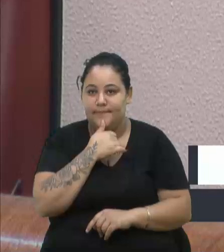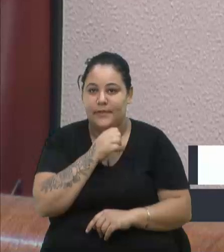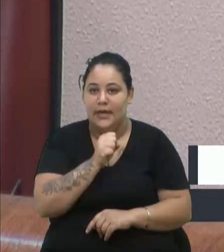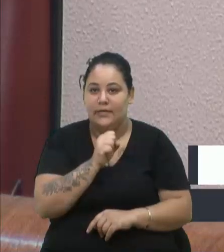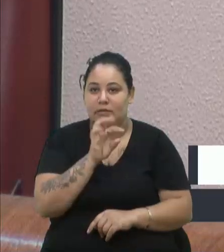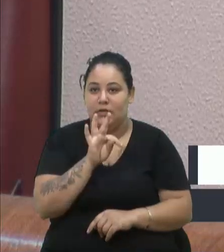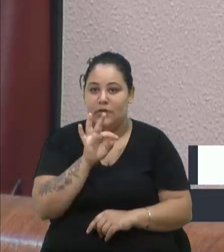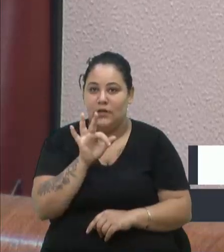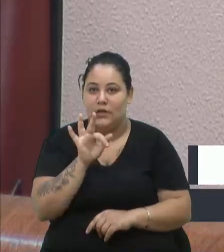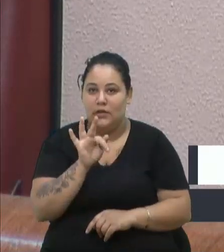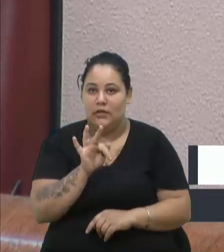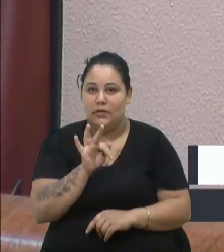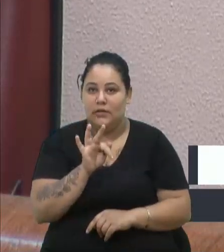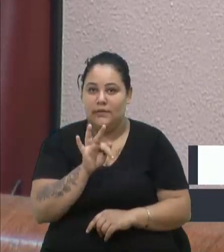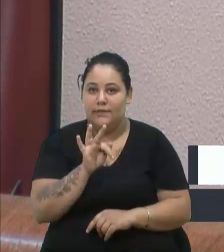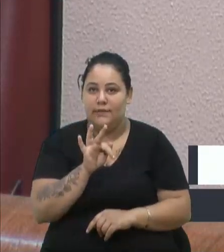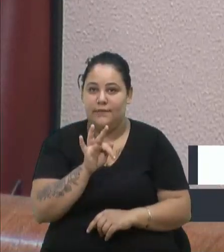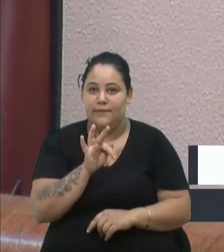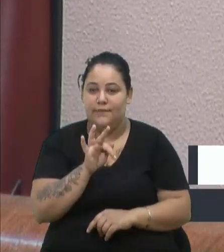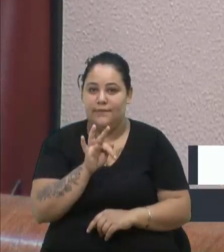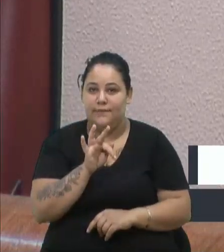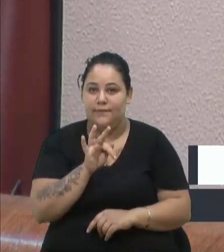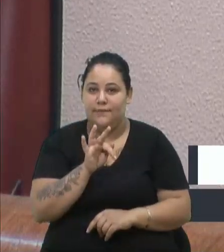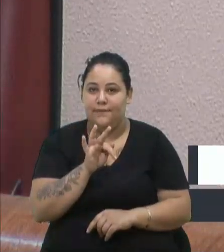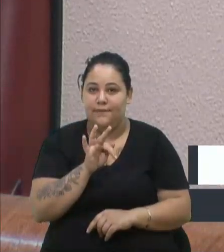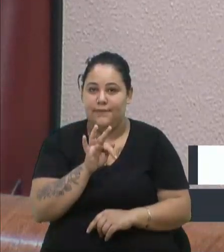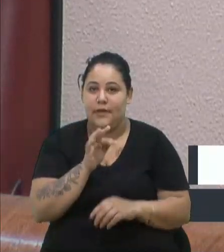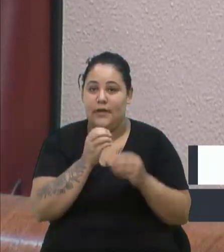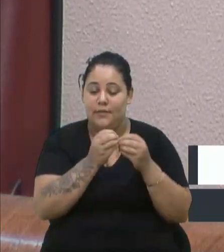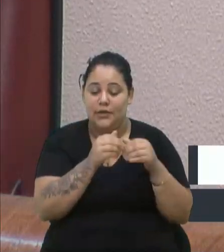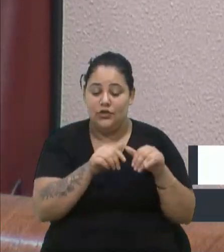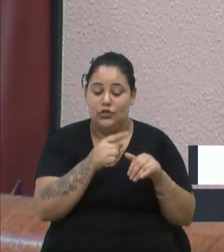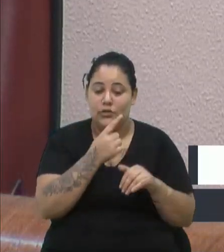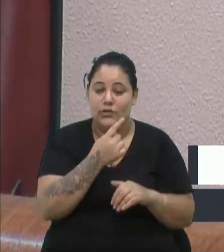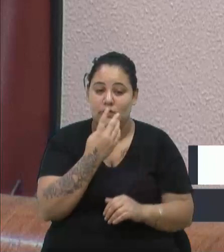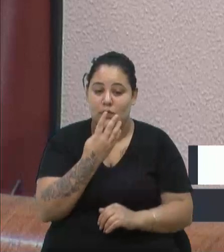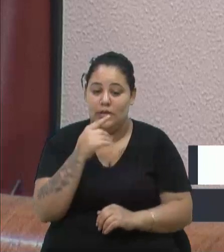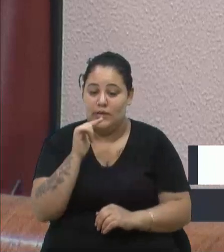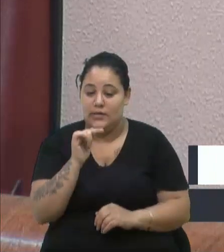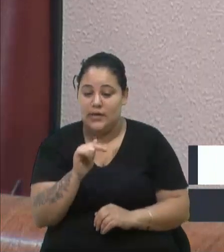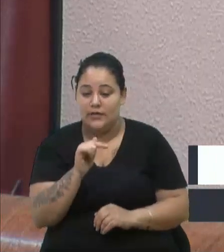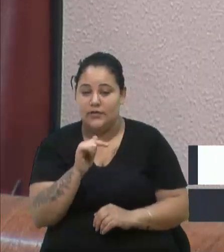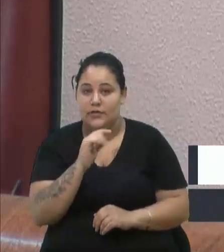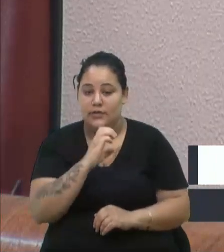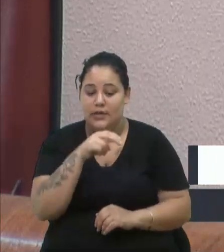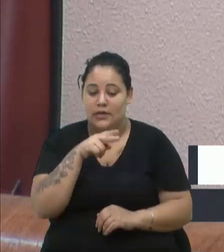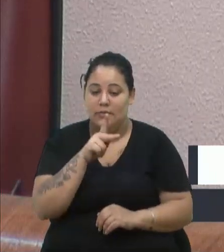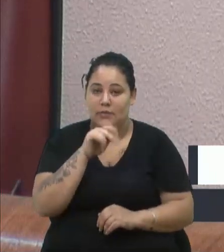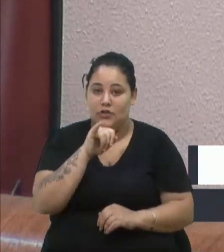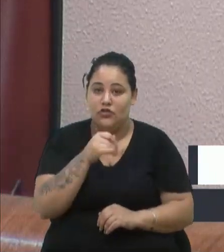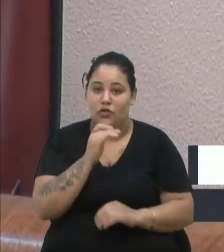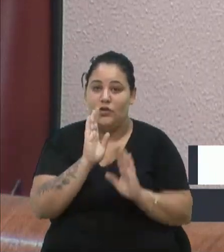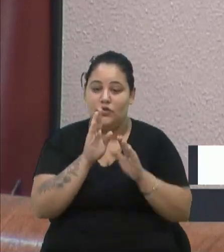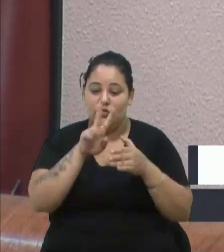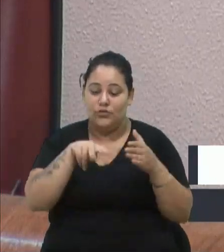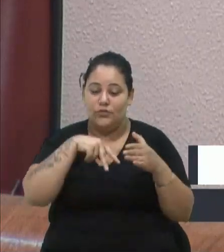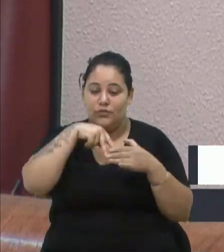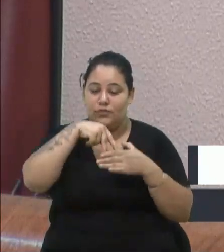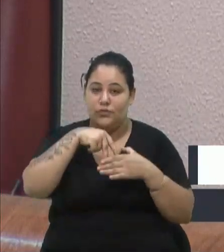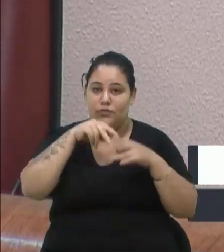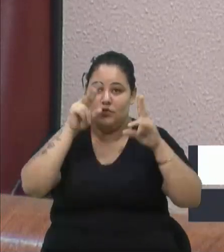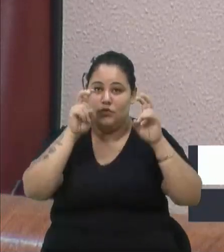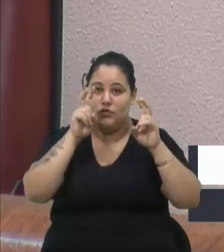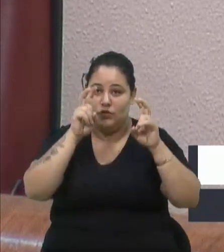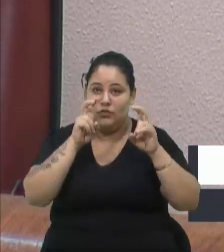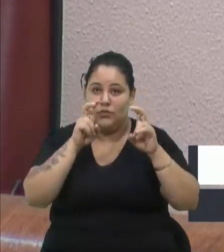momento, está assassinando 147 CNPJs, onde eu vim falar já nessa tribuna sobre as